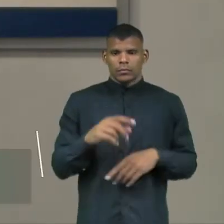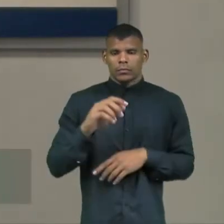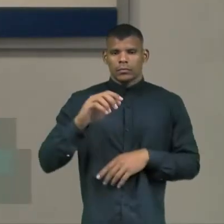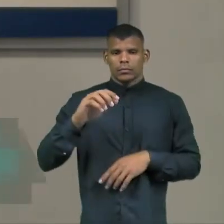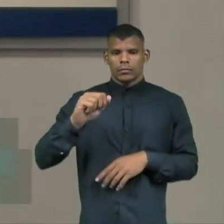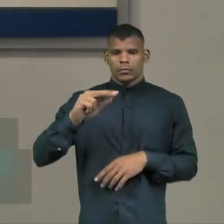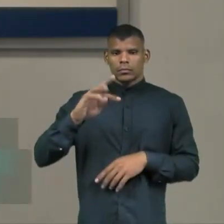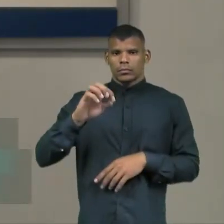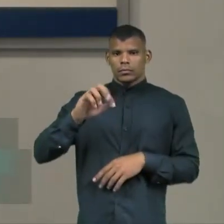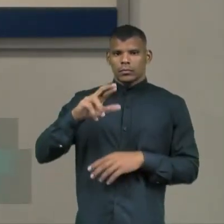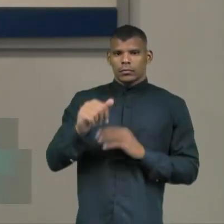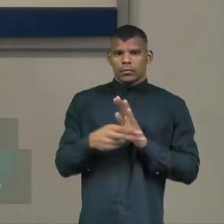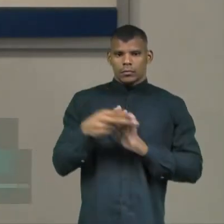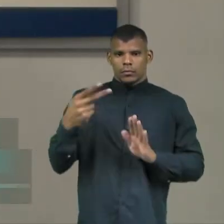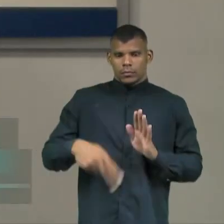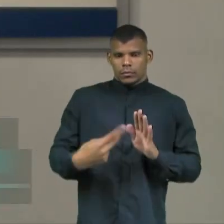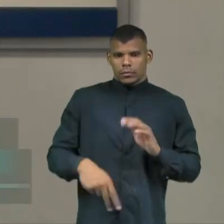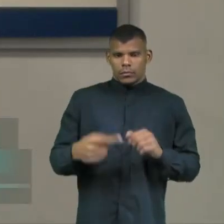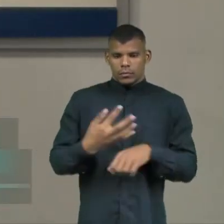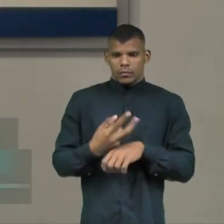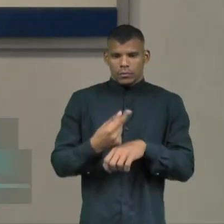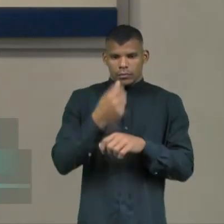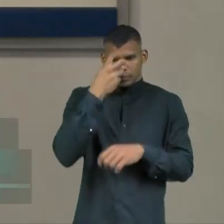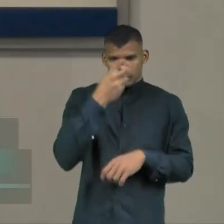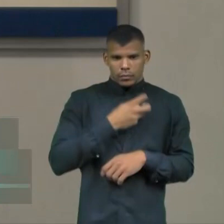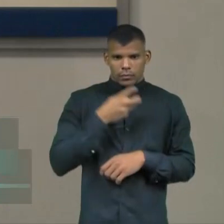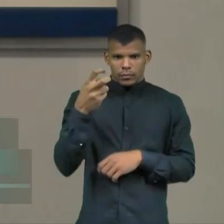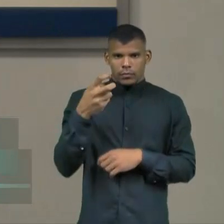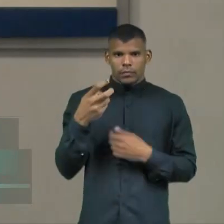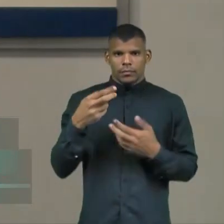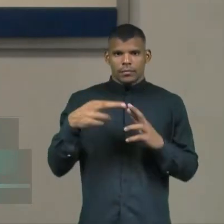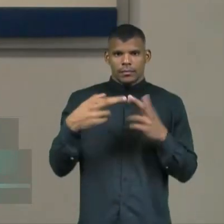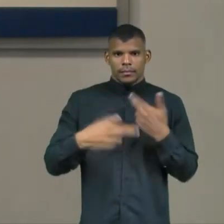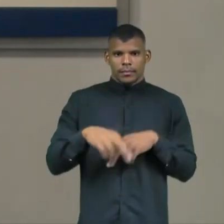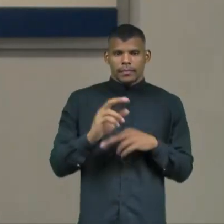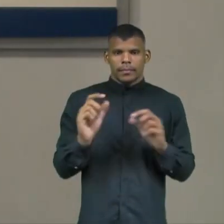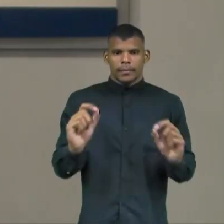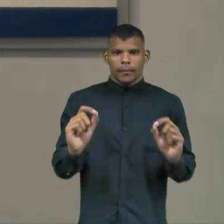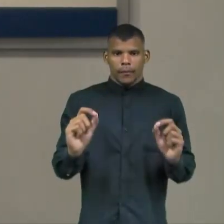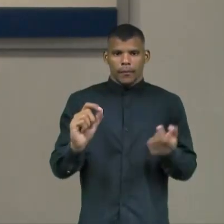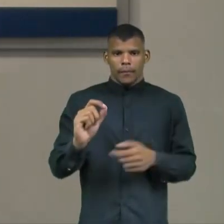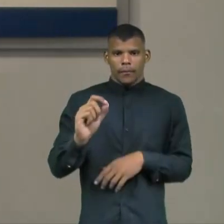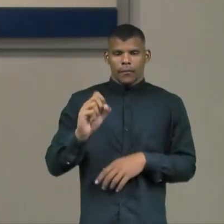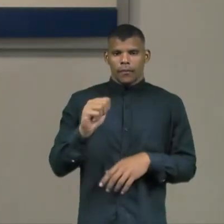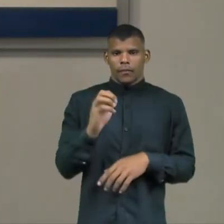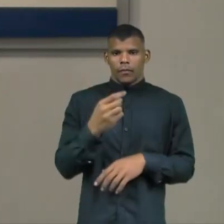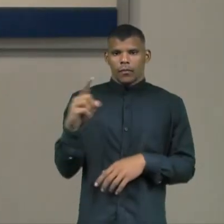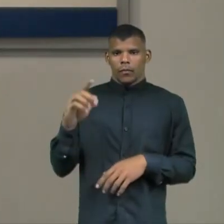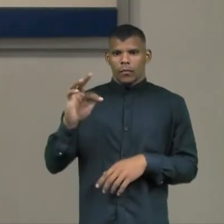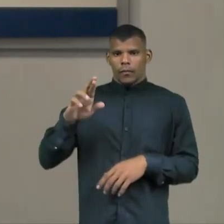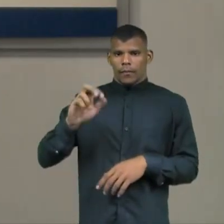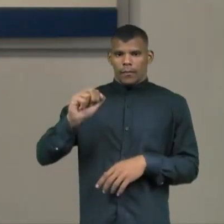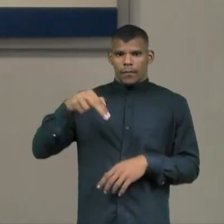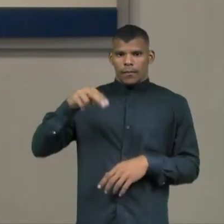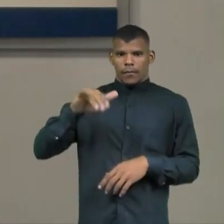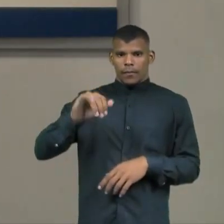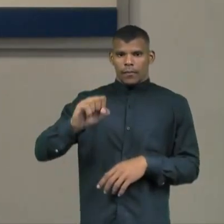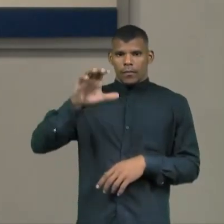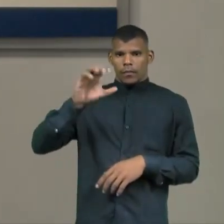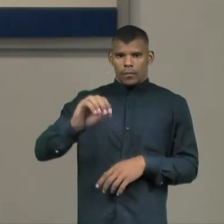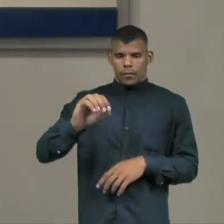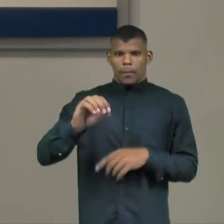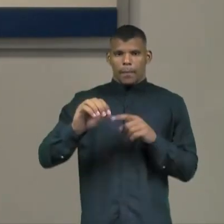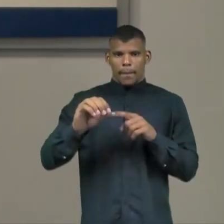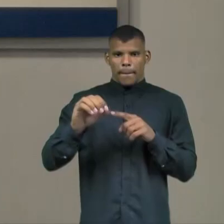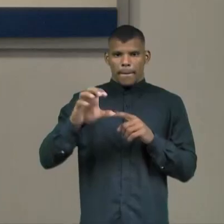como eventos de relevância cultural e religiosa a Romaria de São Francisco das Chagas, em Canindé, e as